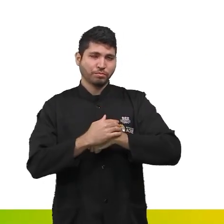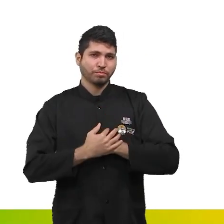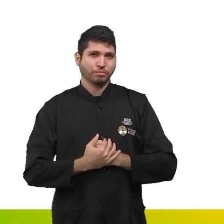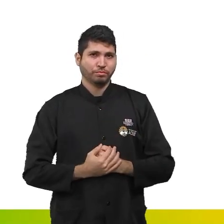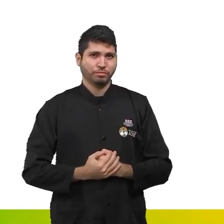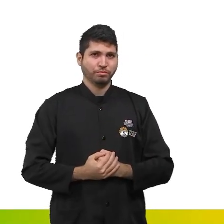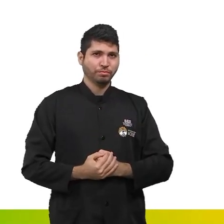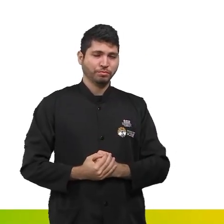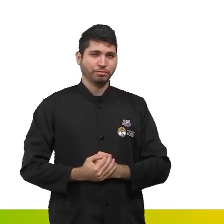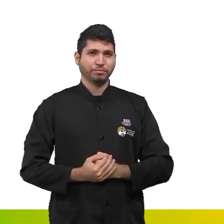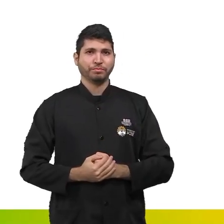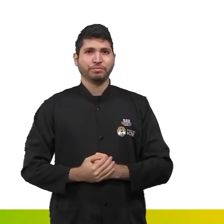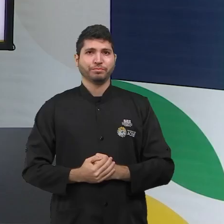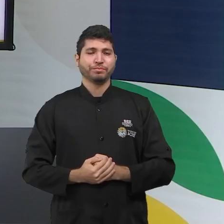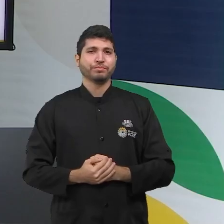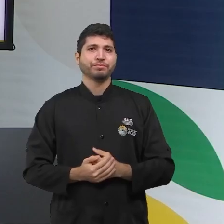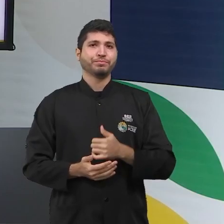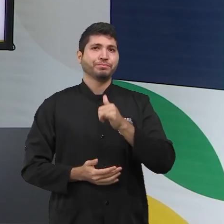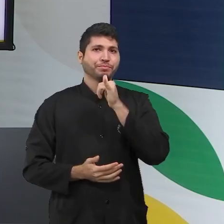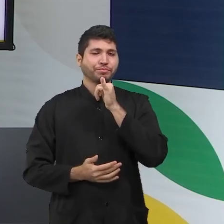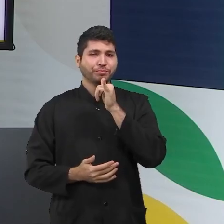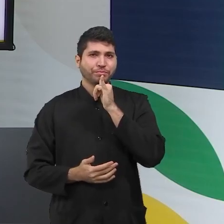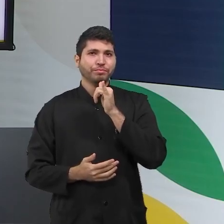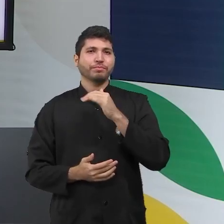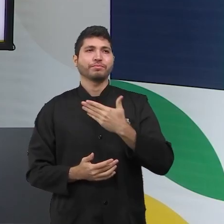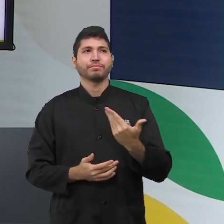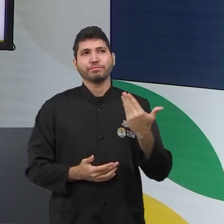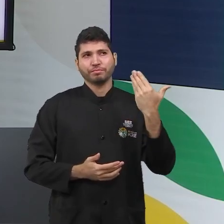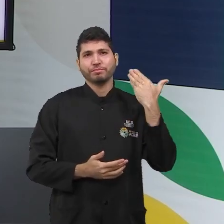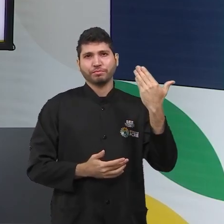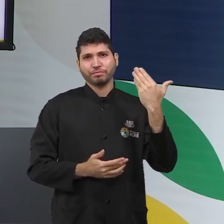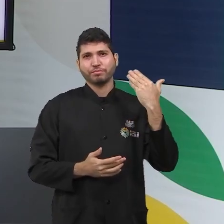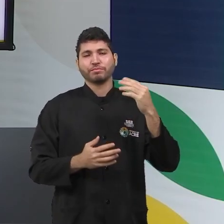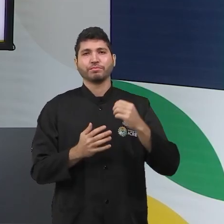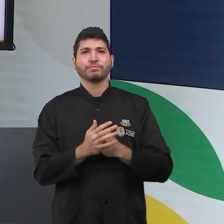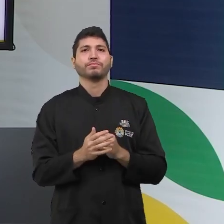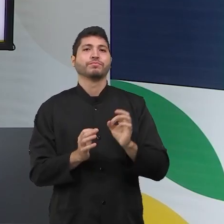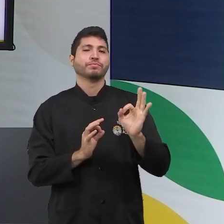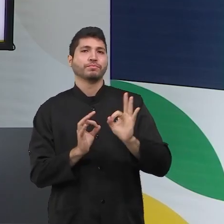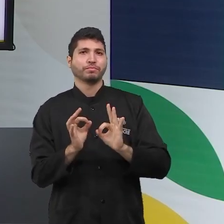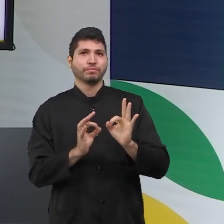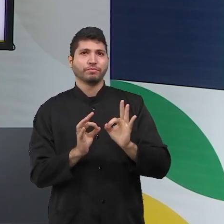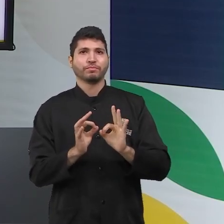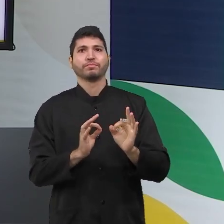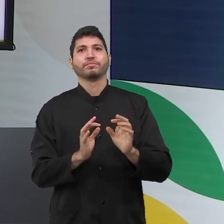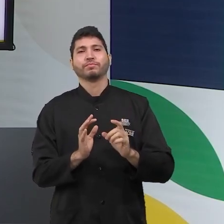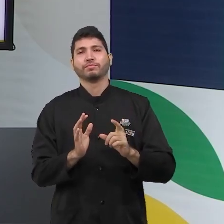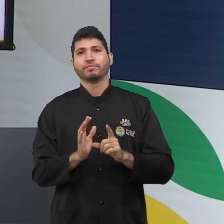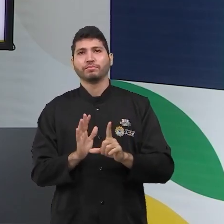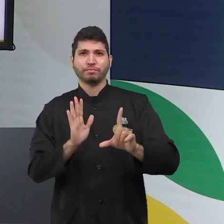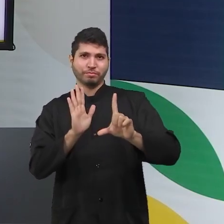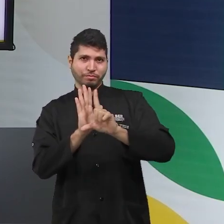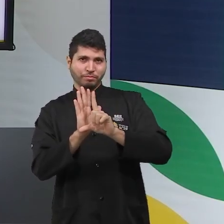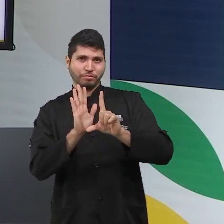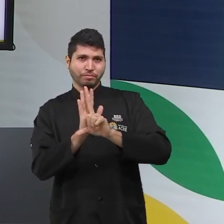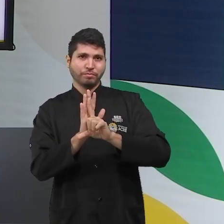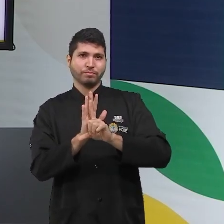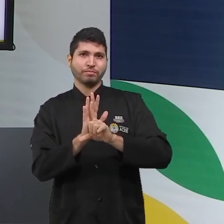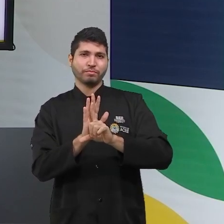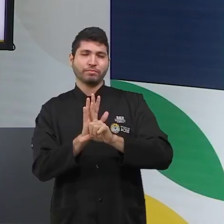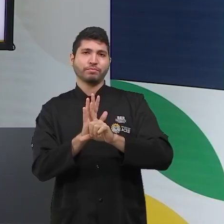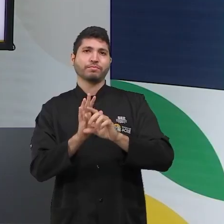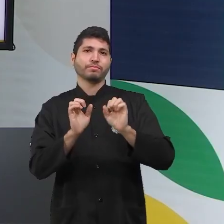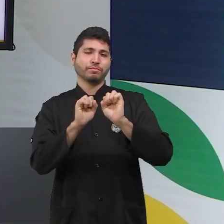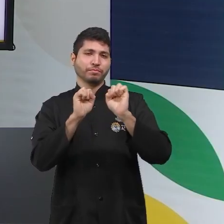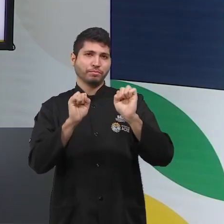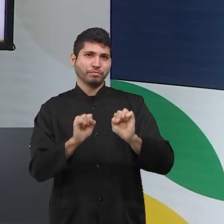Pôde-se, por exemplo, pessoal, estabelecer um sistema de leis embora ainda primitivo, mas um sistema de